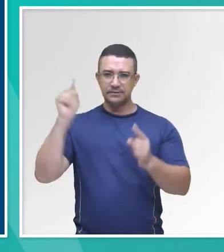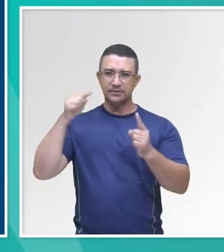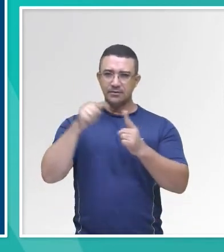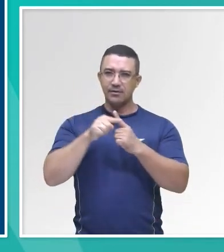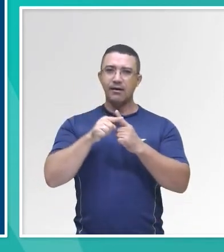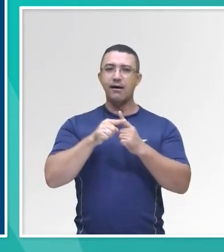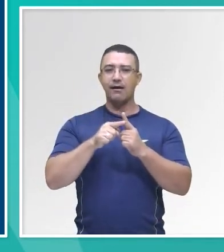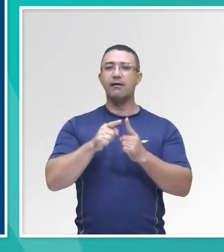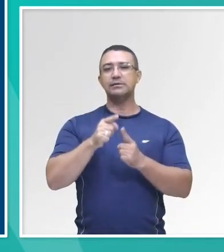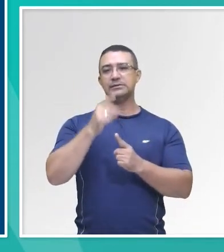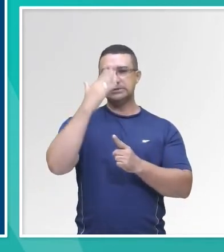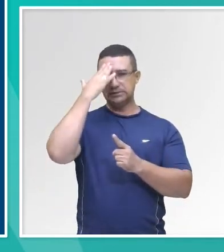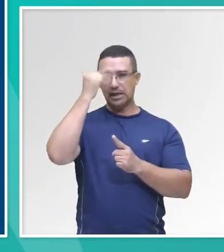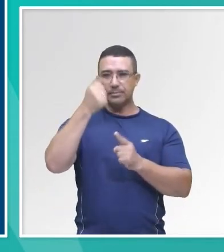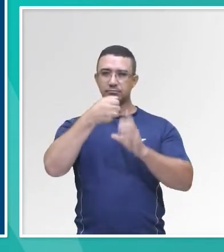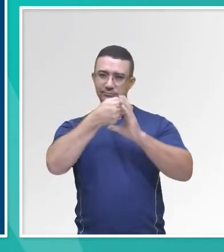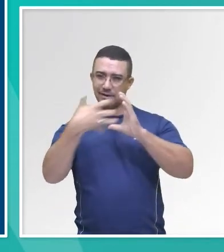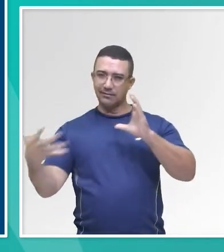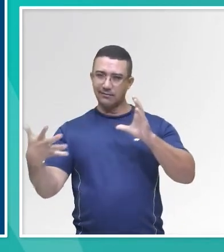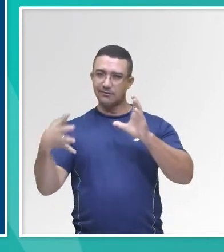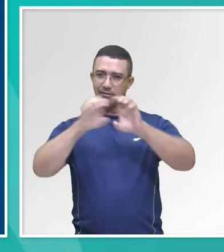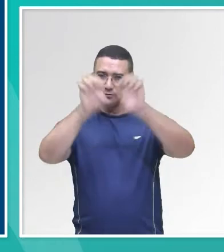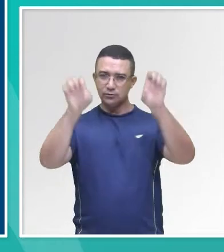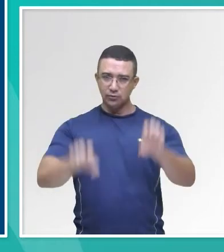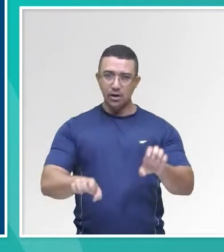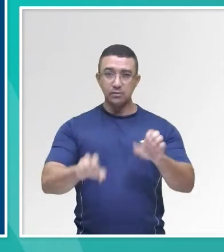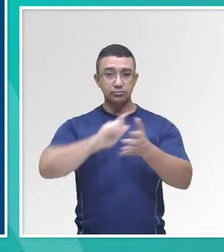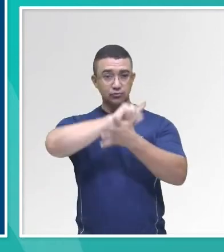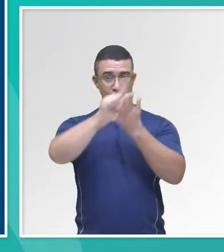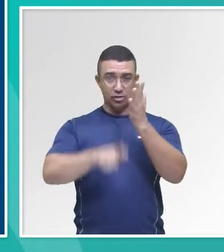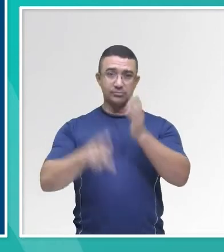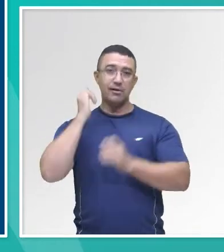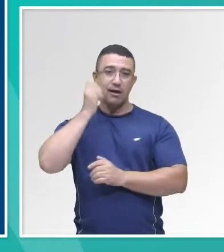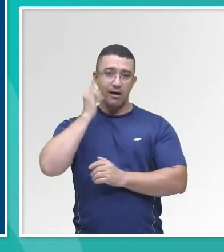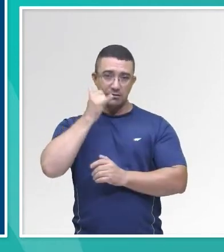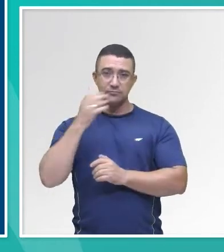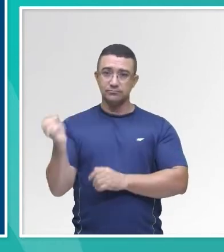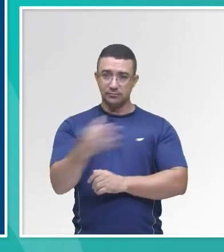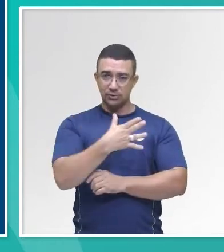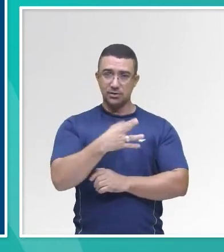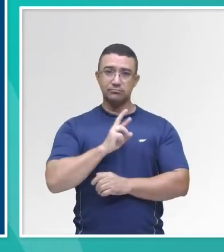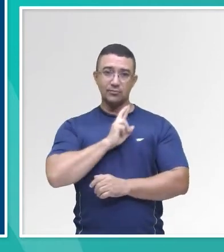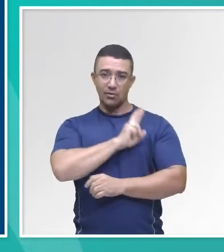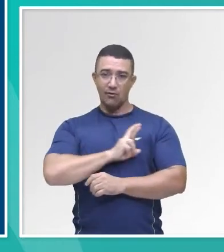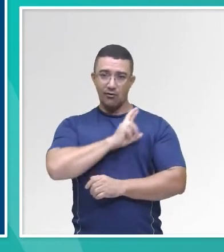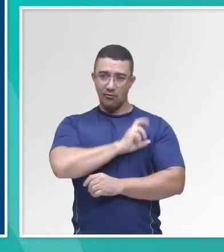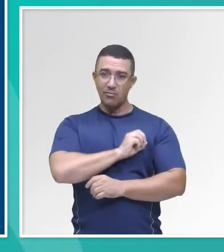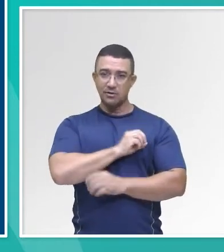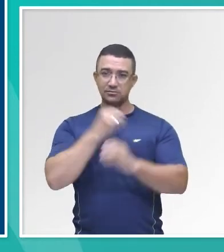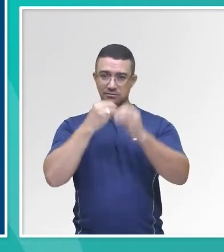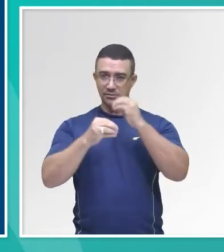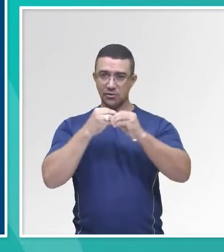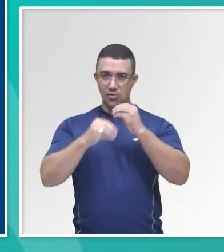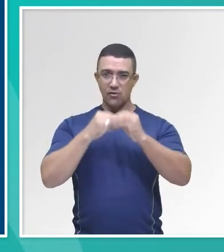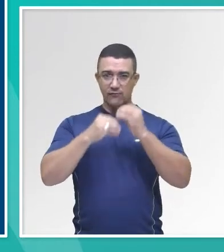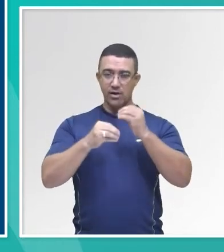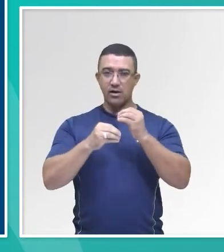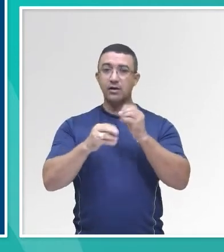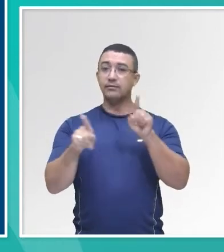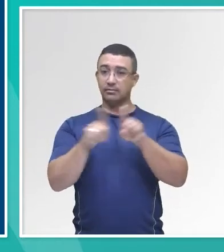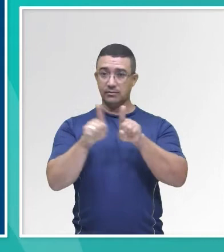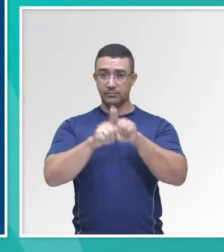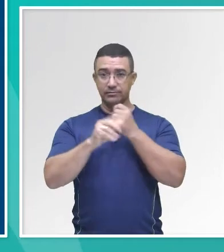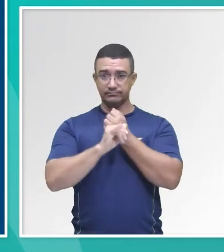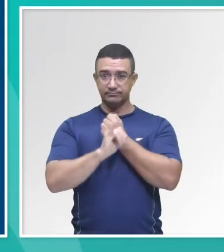Habilidade. Reconhecer características estruturais de gêneros narrativos modernos. Romance, novela